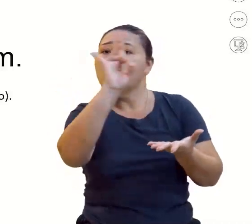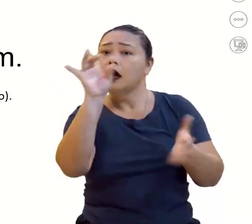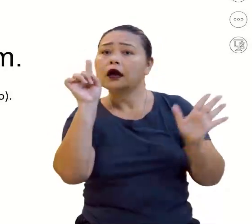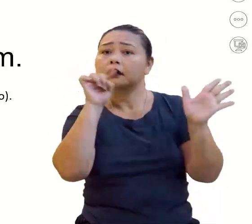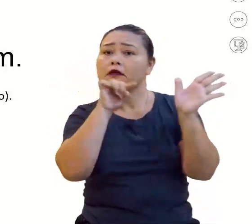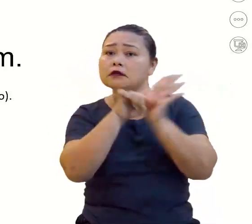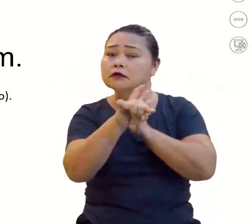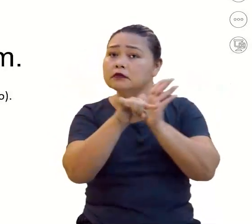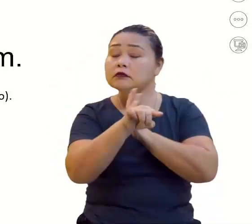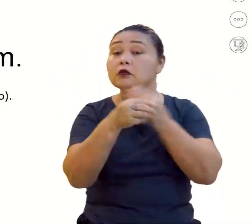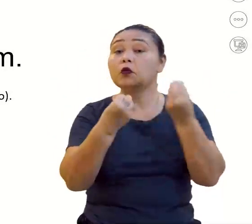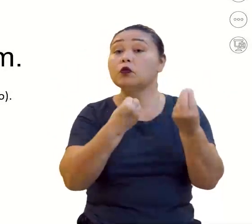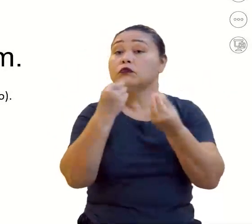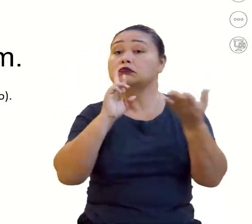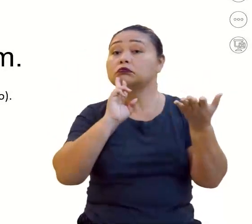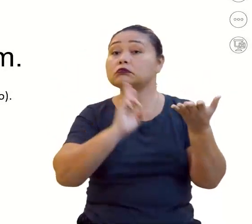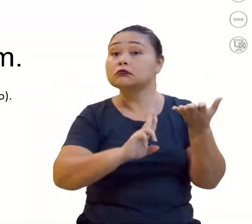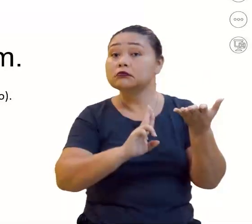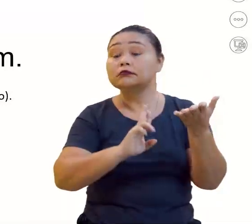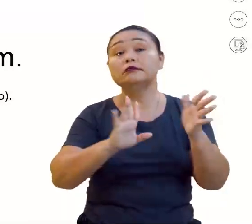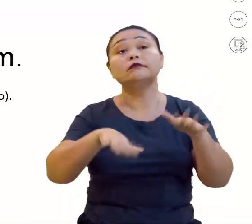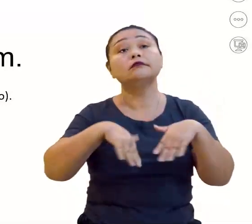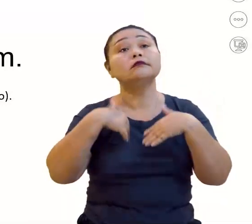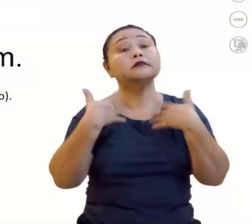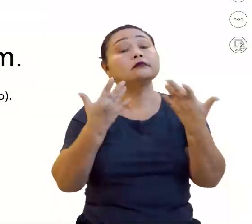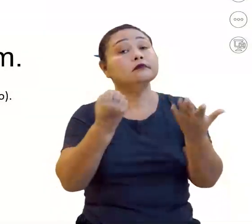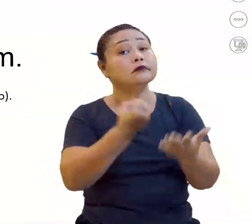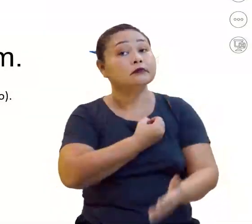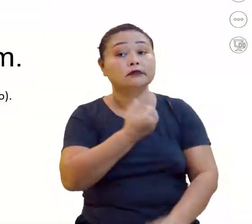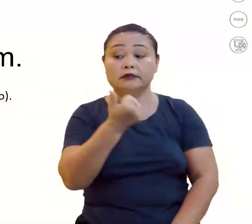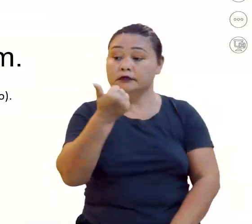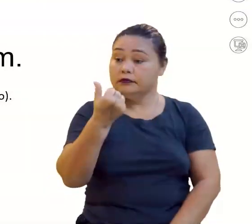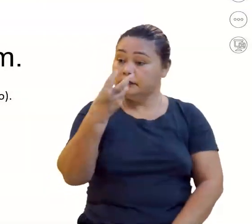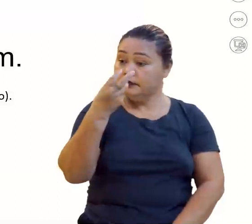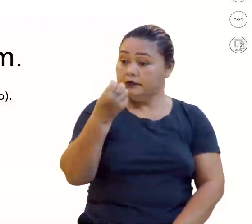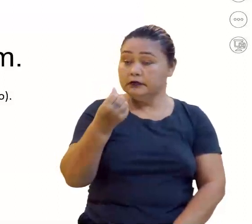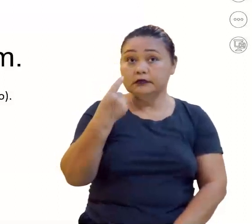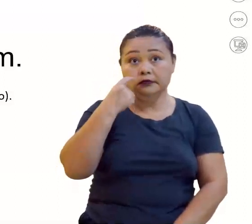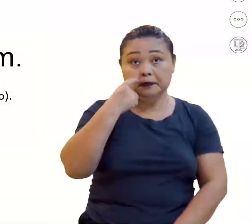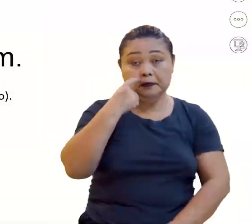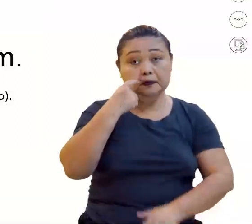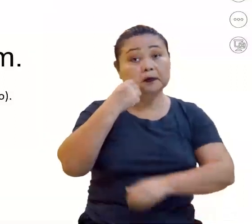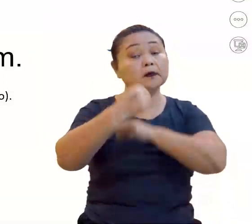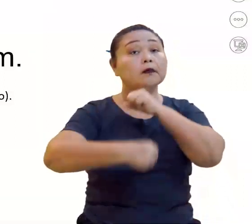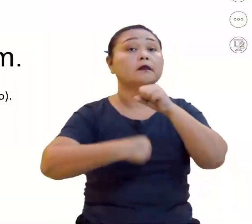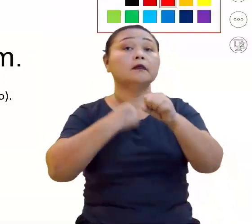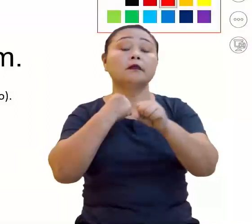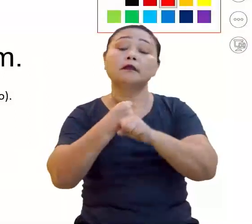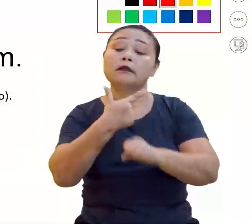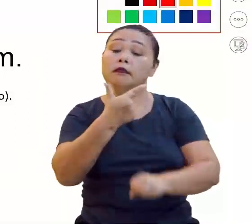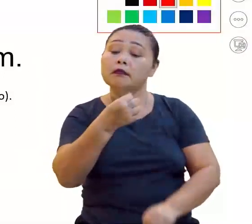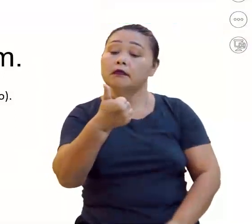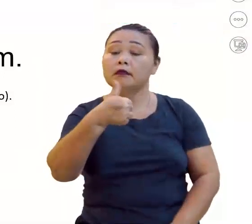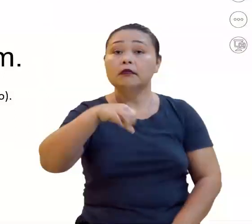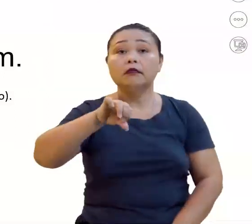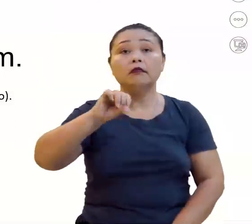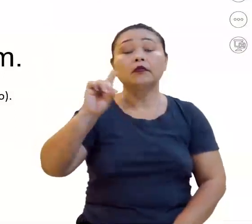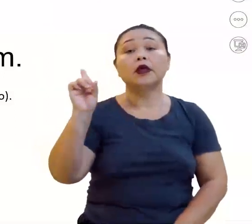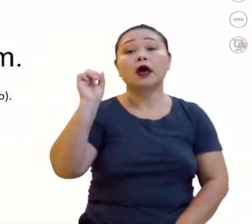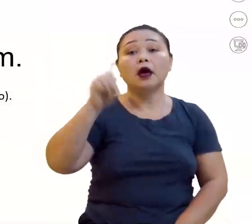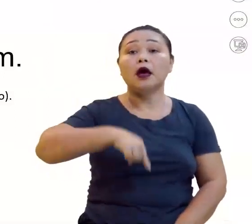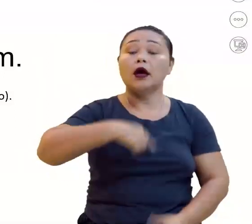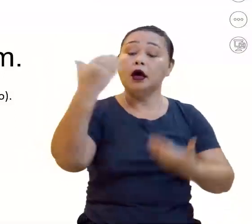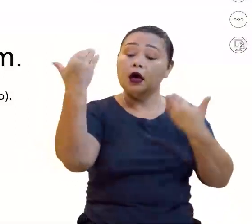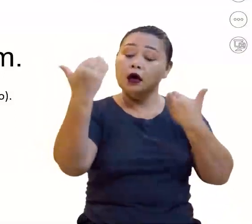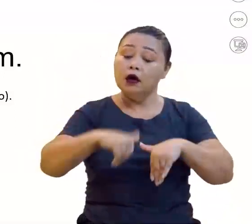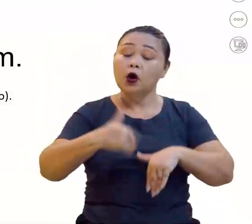lá. Por exemplo, a questão 136 do Enem de 2019, na prova cinza. Para quem não sabe, né, quem ainda não